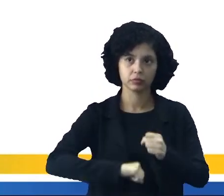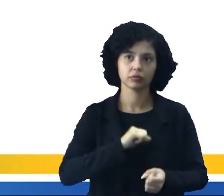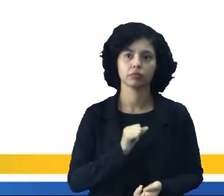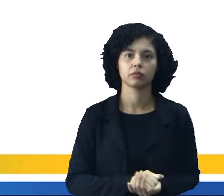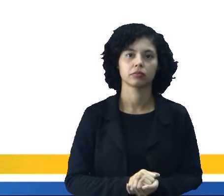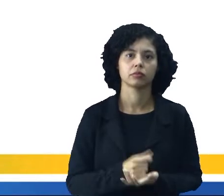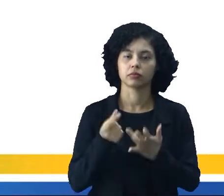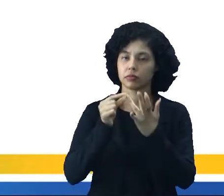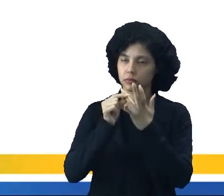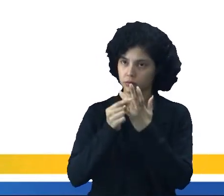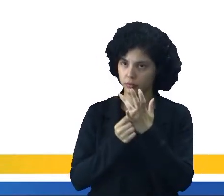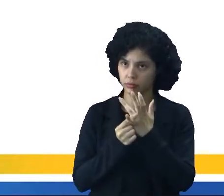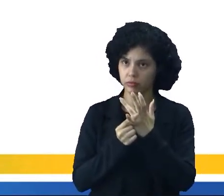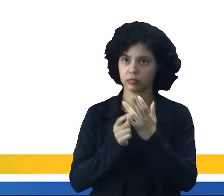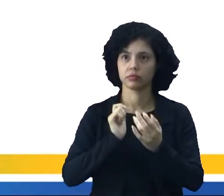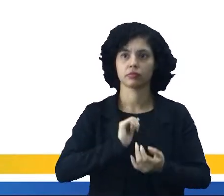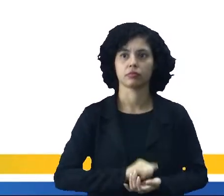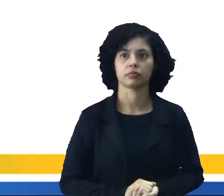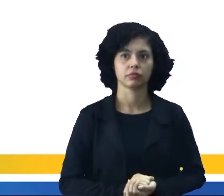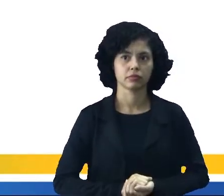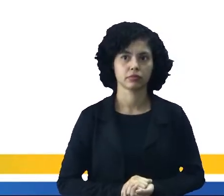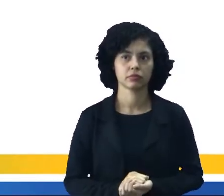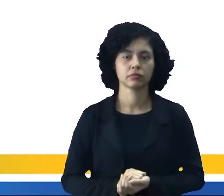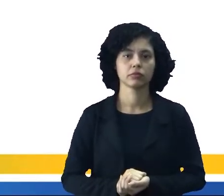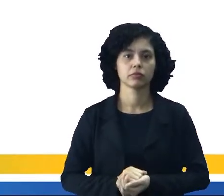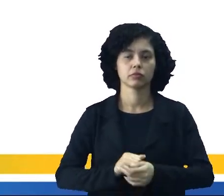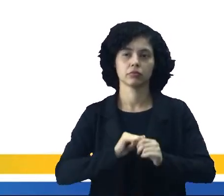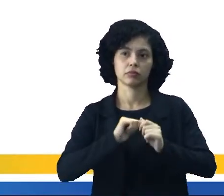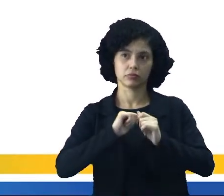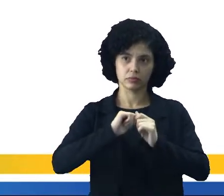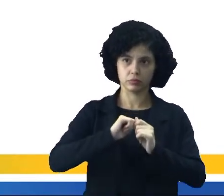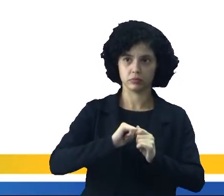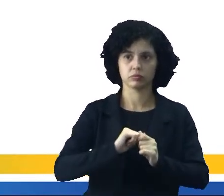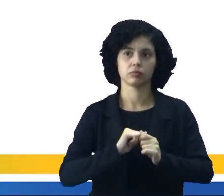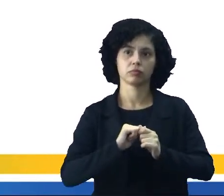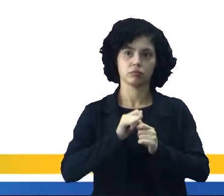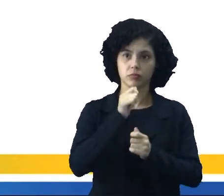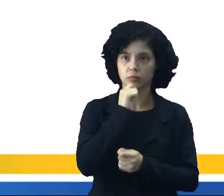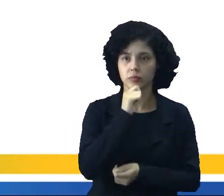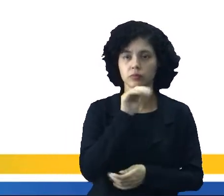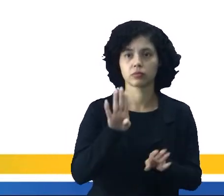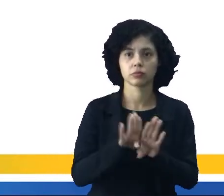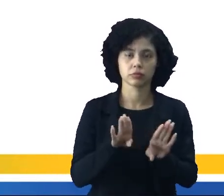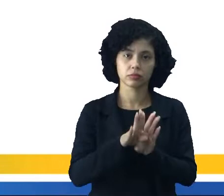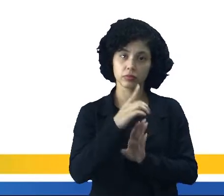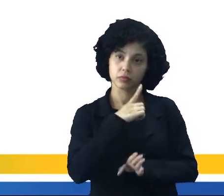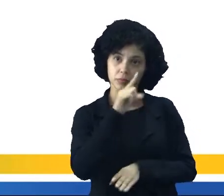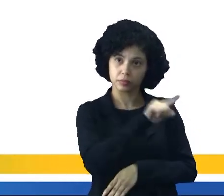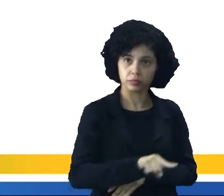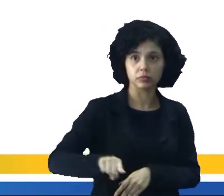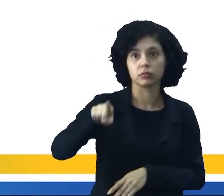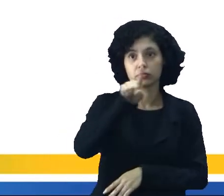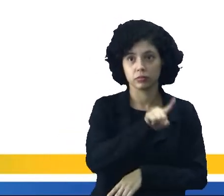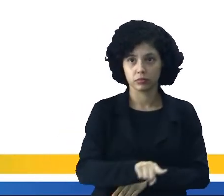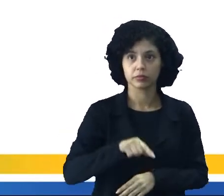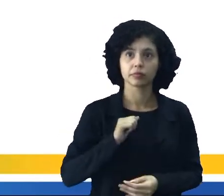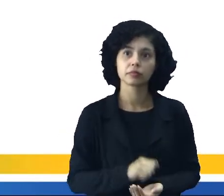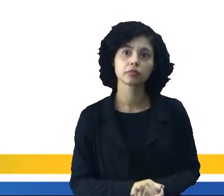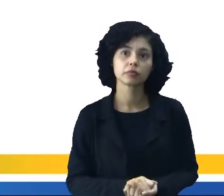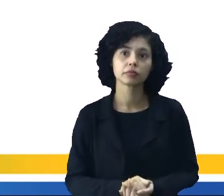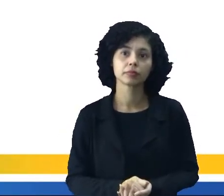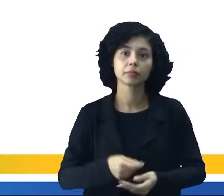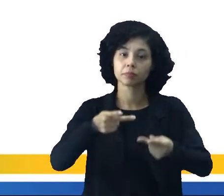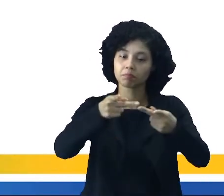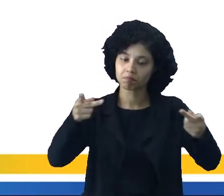nós temos aliança o bambolê do circo nós temos